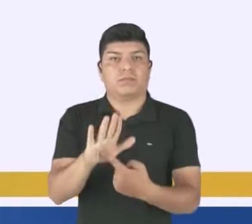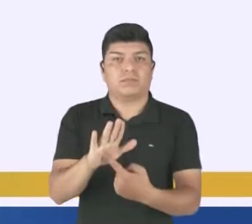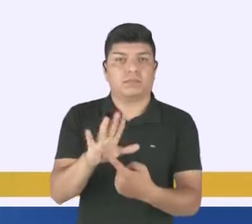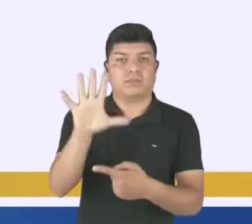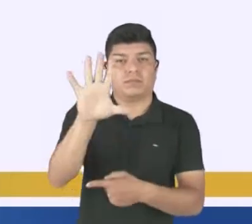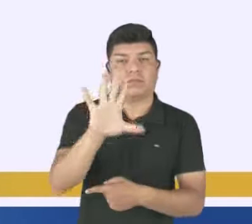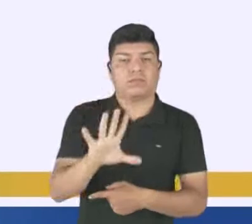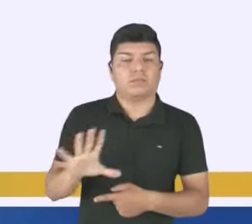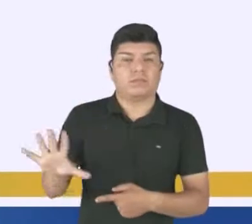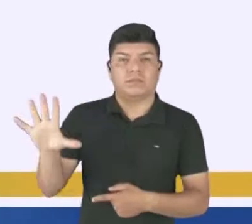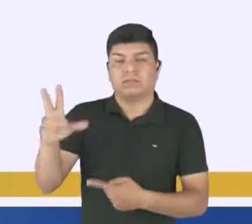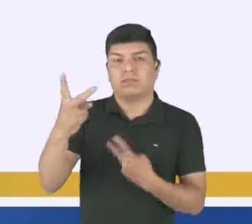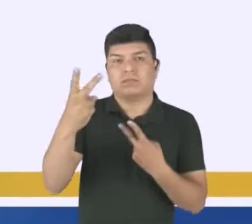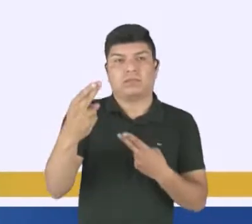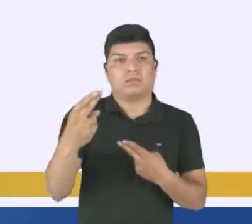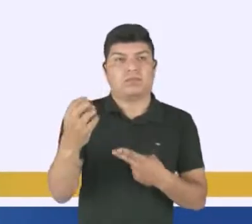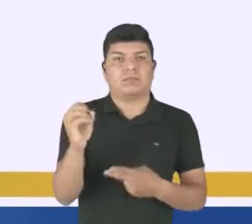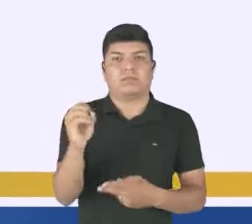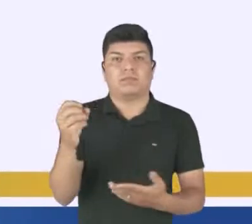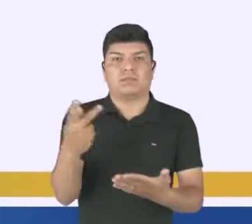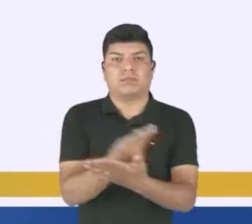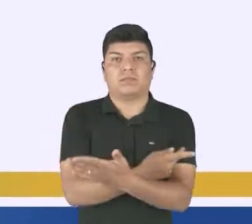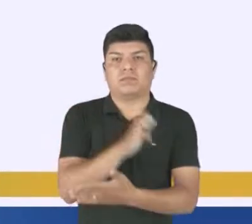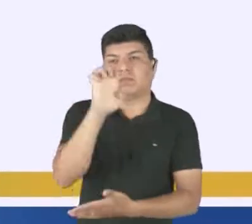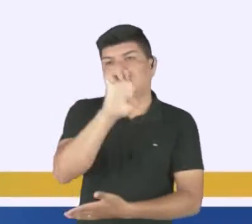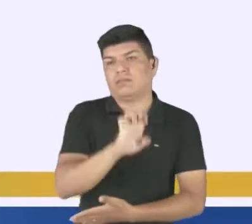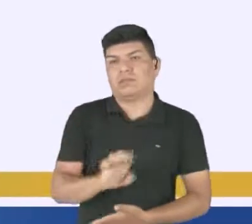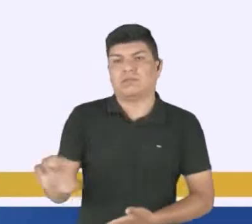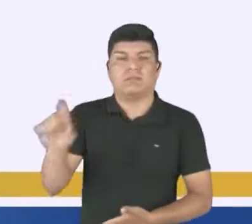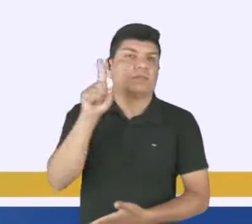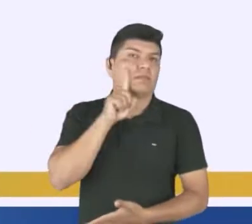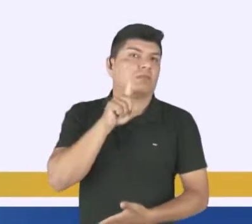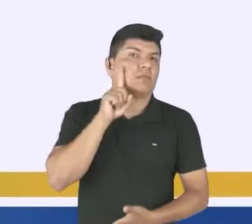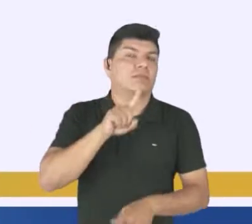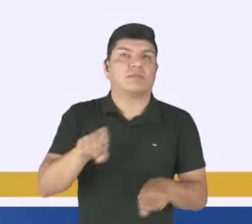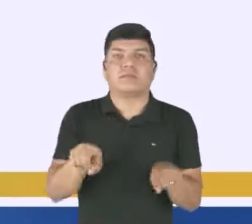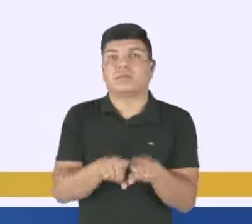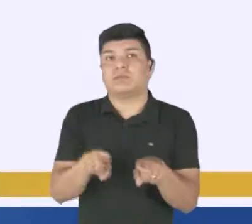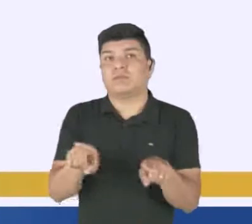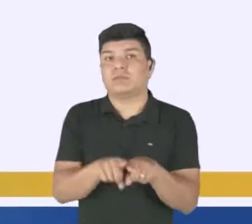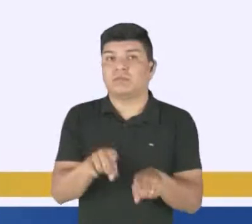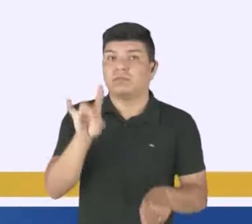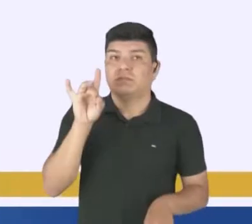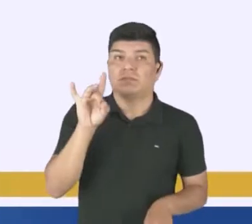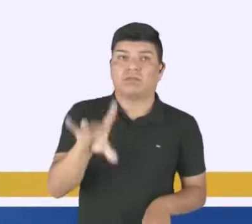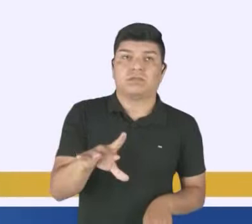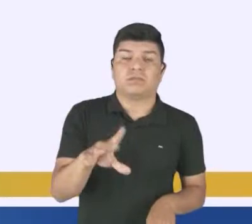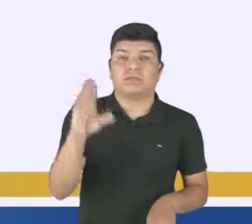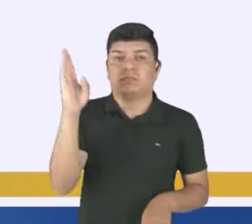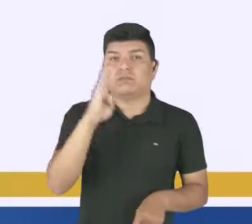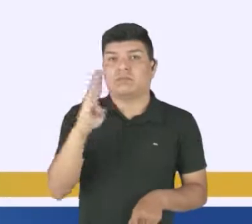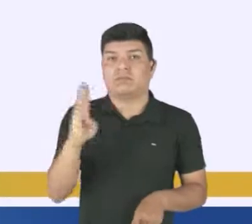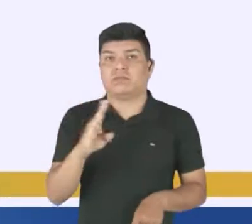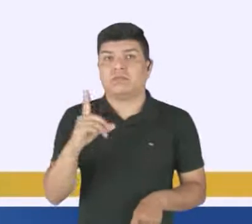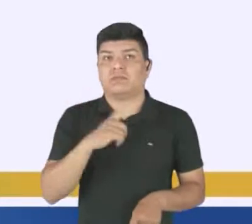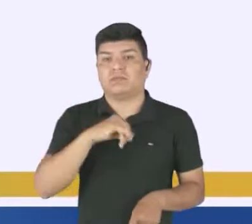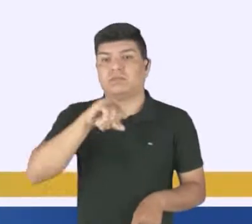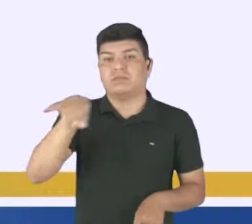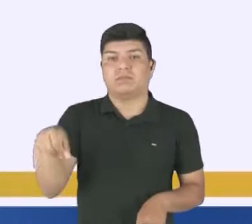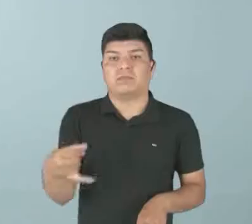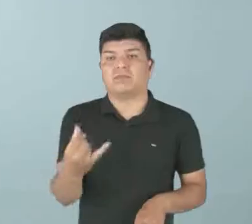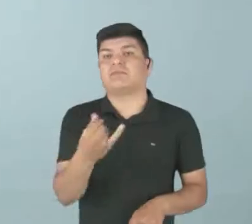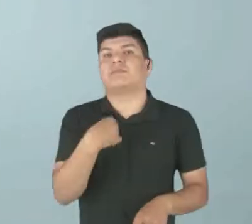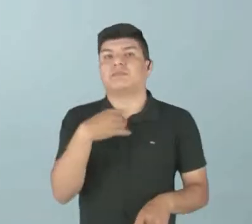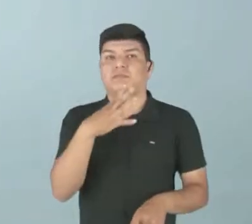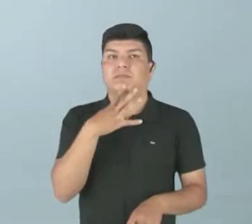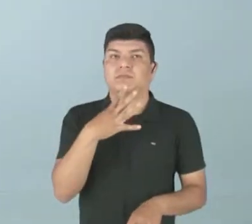clima semelhante ao que acontece na Europa, nos Estados Unidos, que só nessa parte do Brasil você tem o privilégio tanto